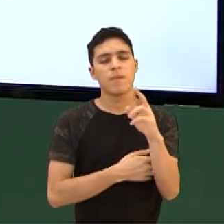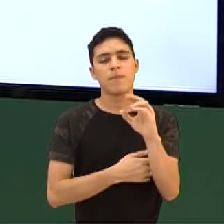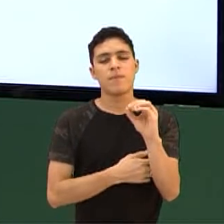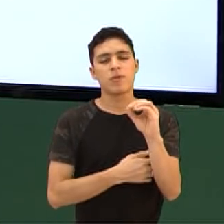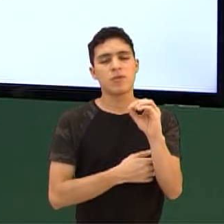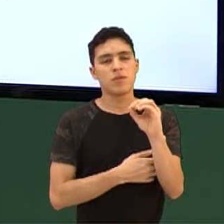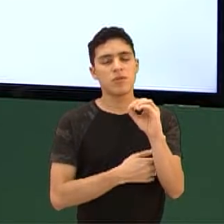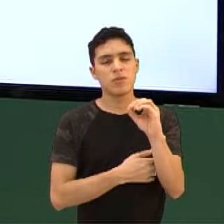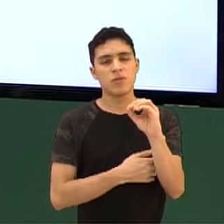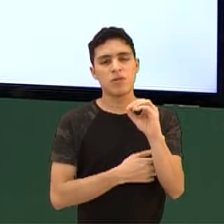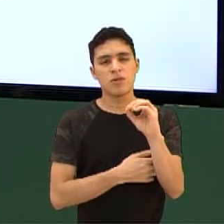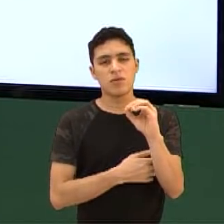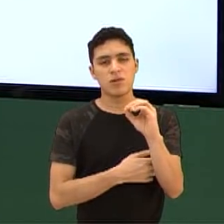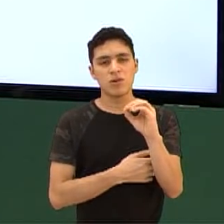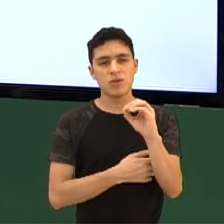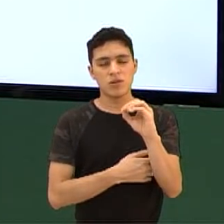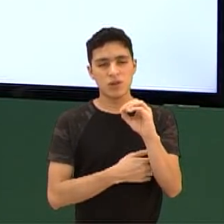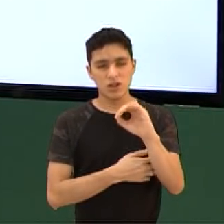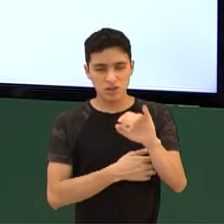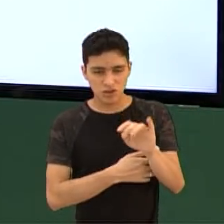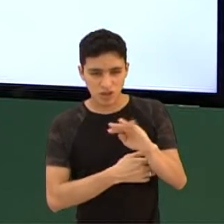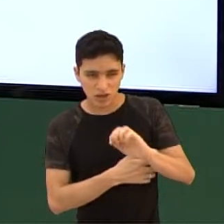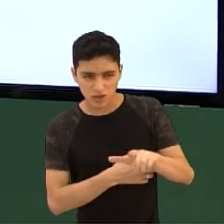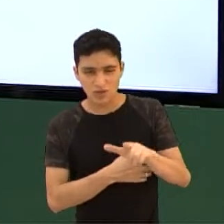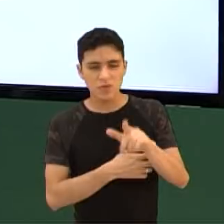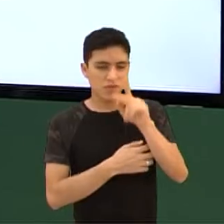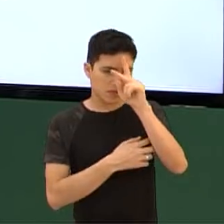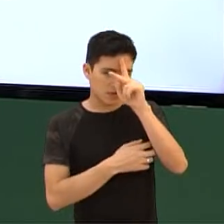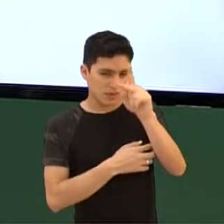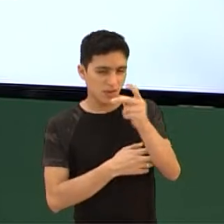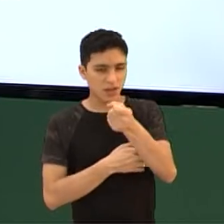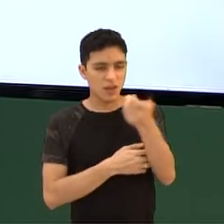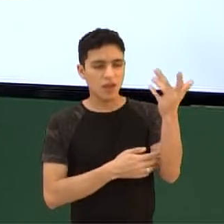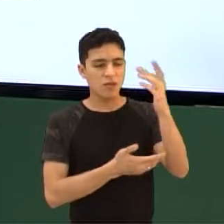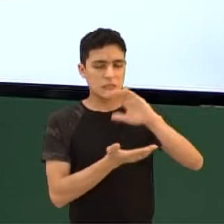certo? Que a gente quer saber, por exemplo, a força, quer saber alguns